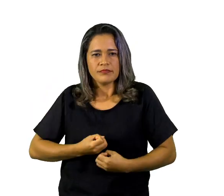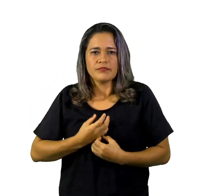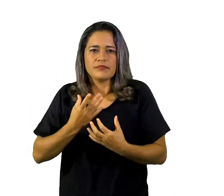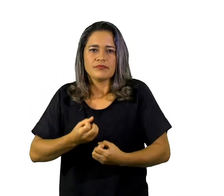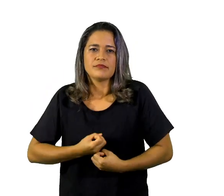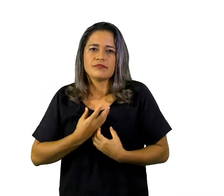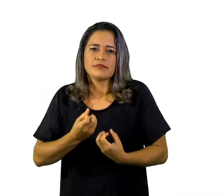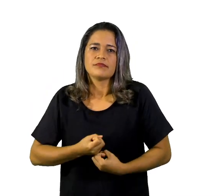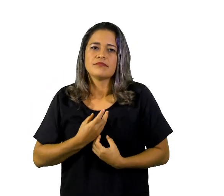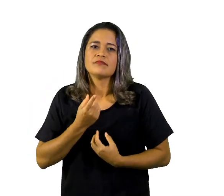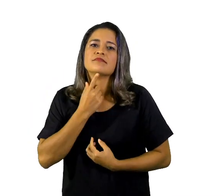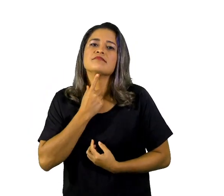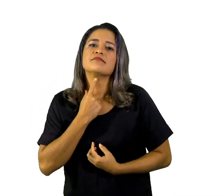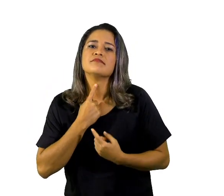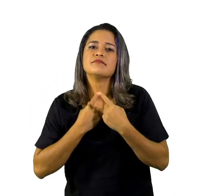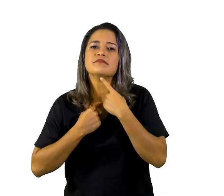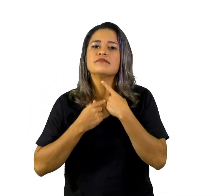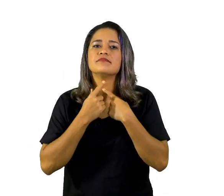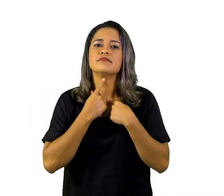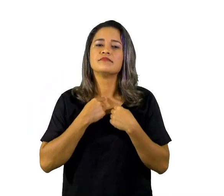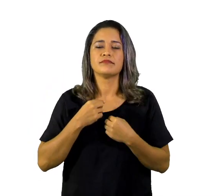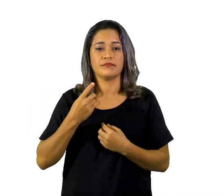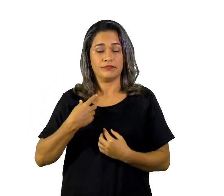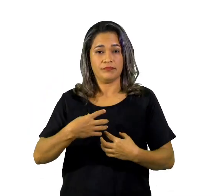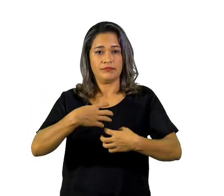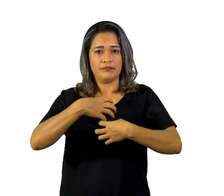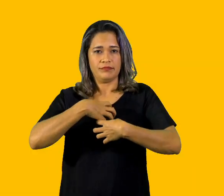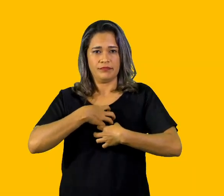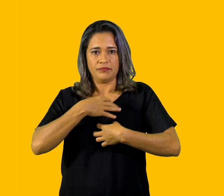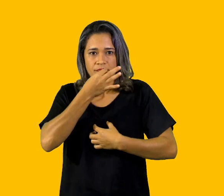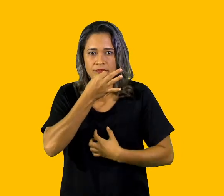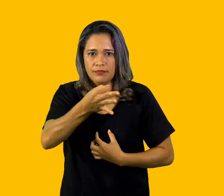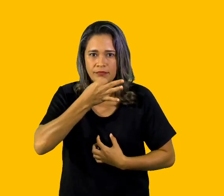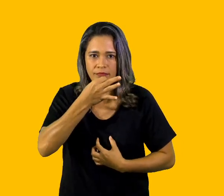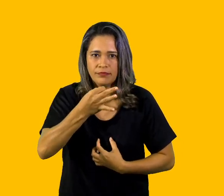desejos, necessidades, sentimentos e opiniões.